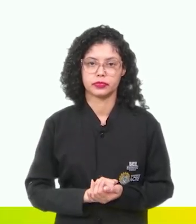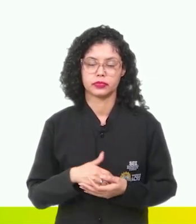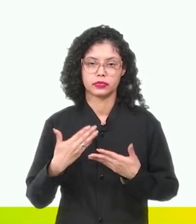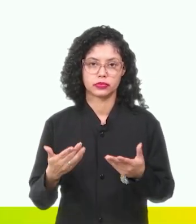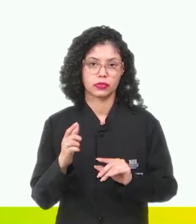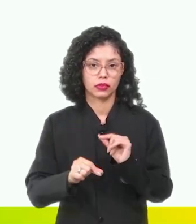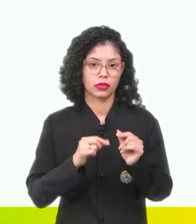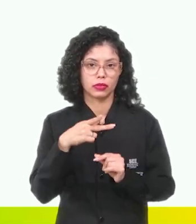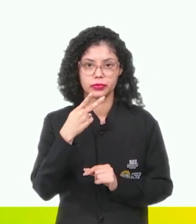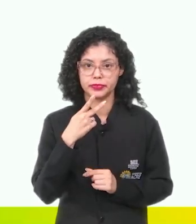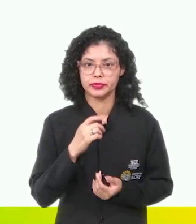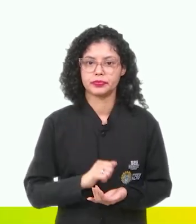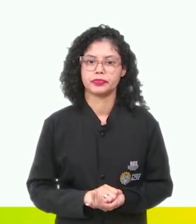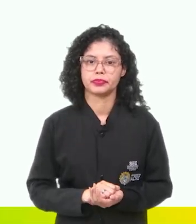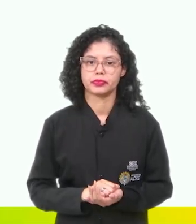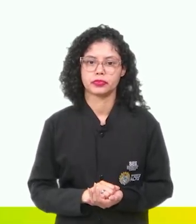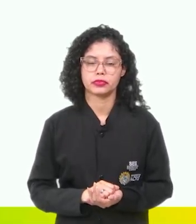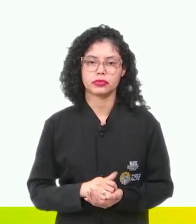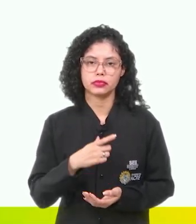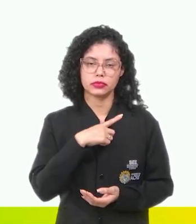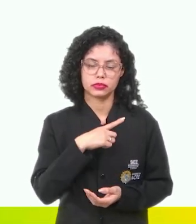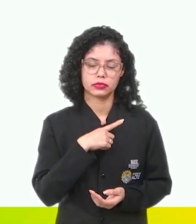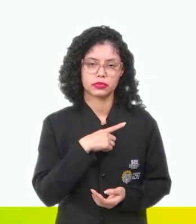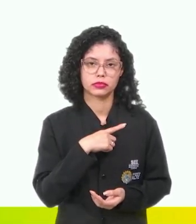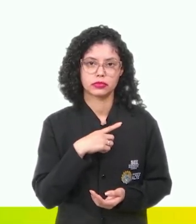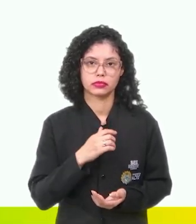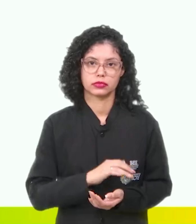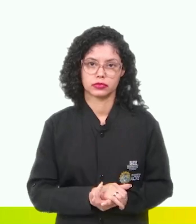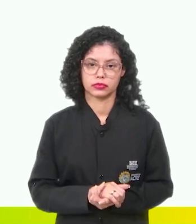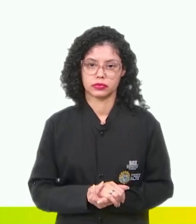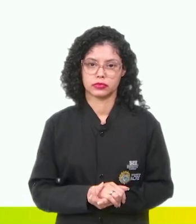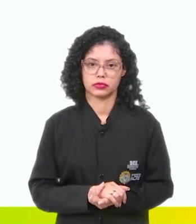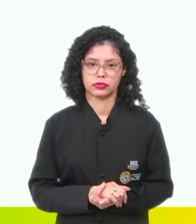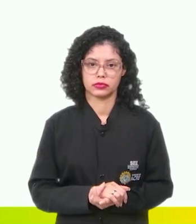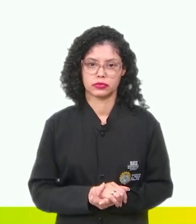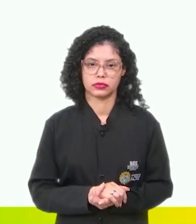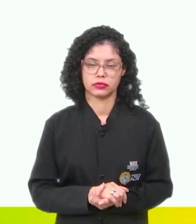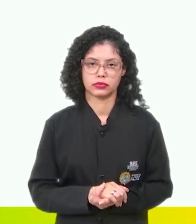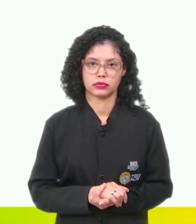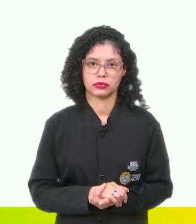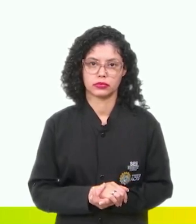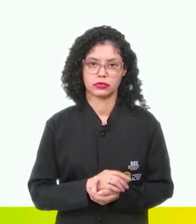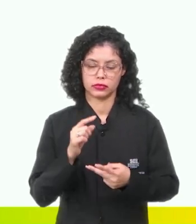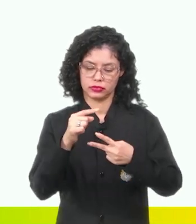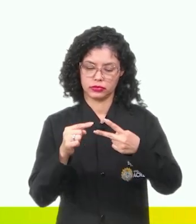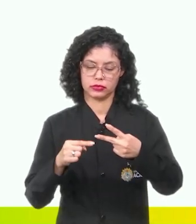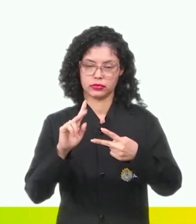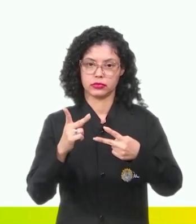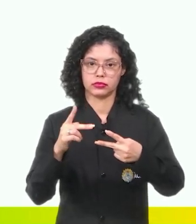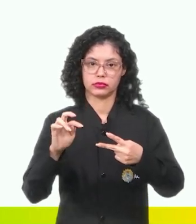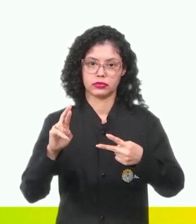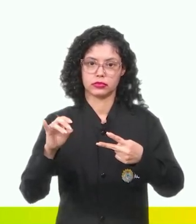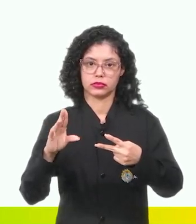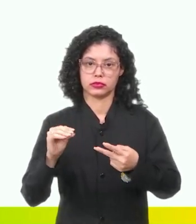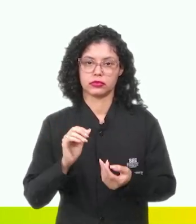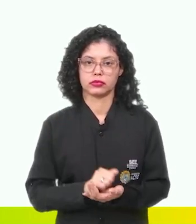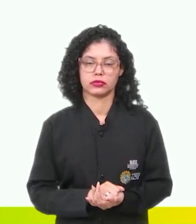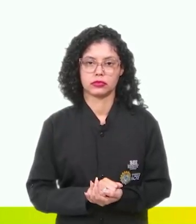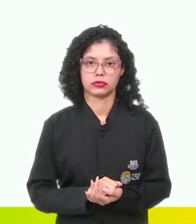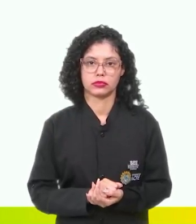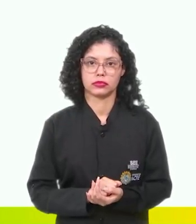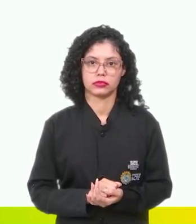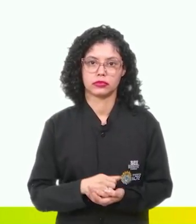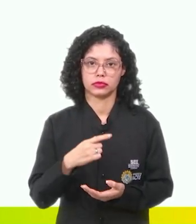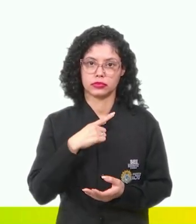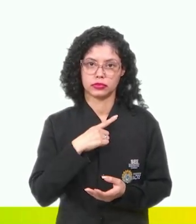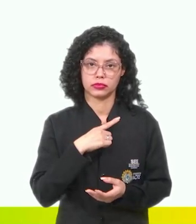quê? Que tem um indivíduo heterozigoto duplo, né? Azão, bezinho, que ele